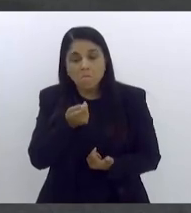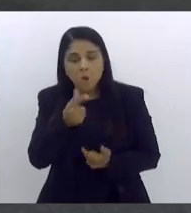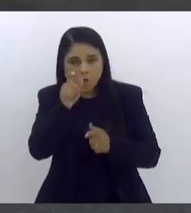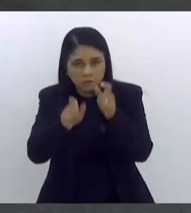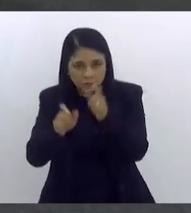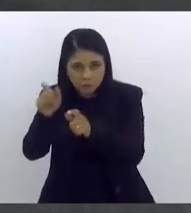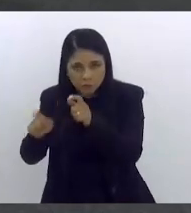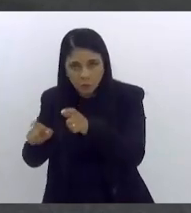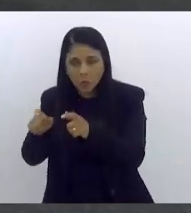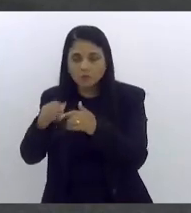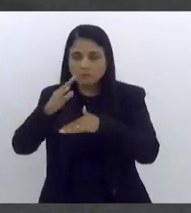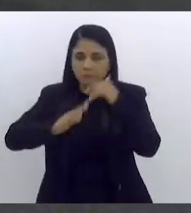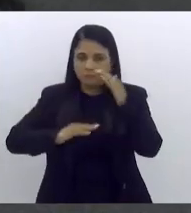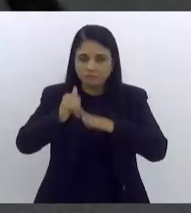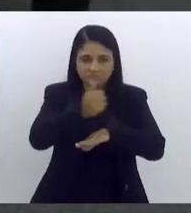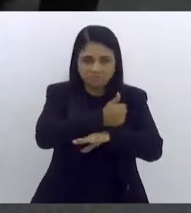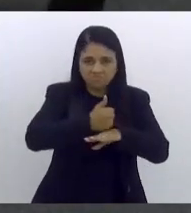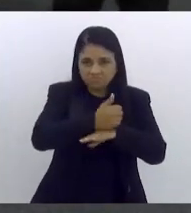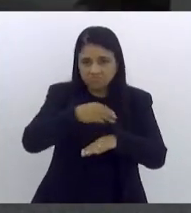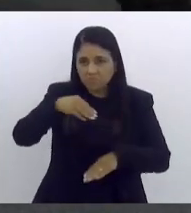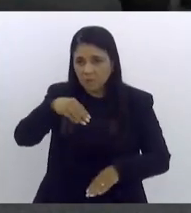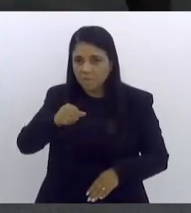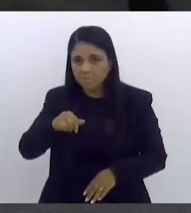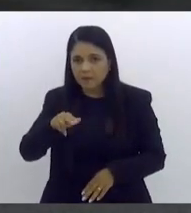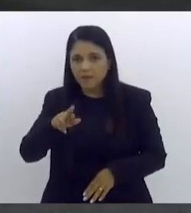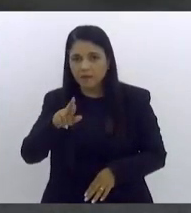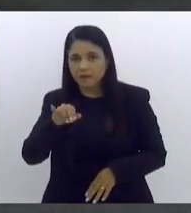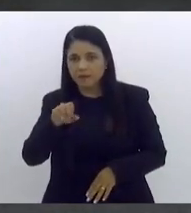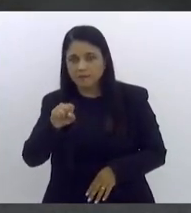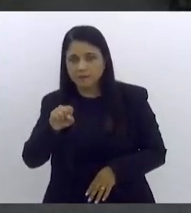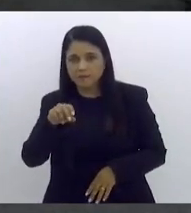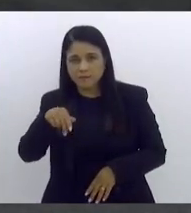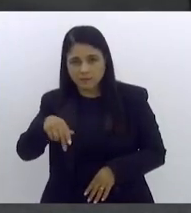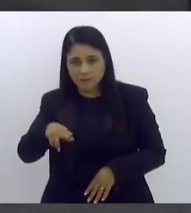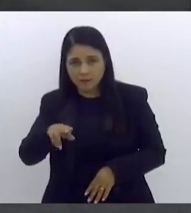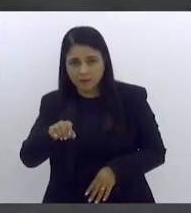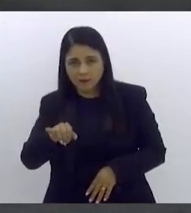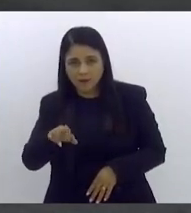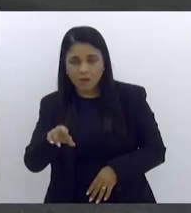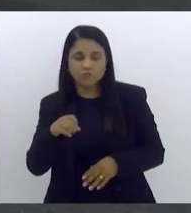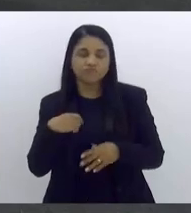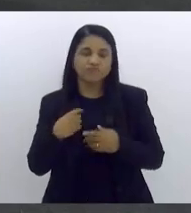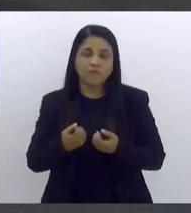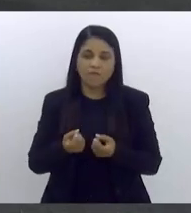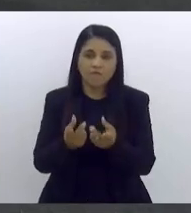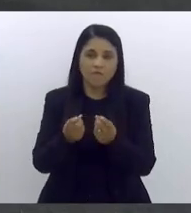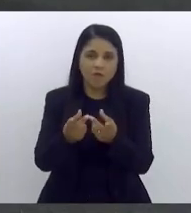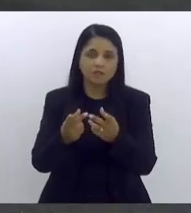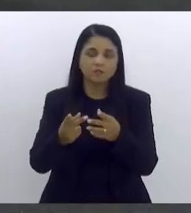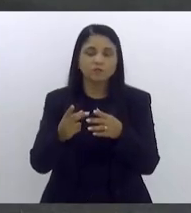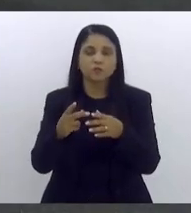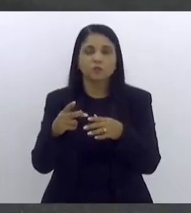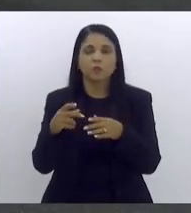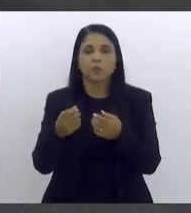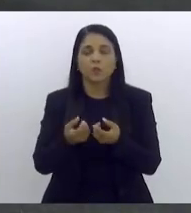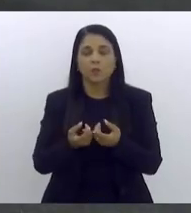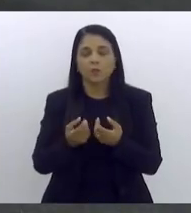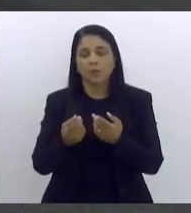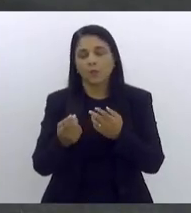sua produção e, por isso, só conseguem vender no mercado informal. O estado do Rio de Janeiro importa todos os